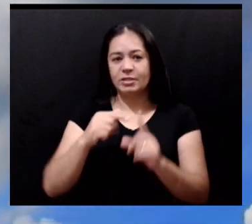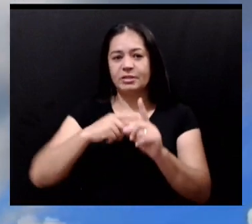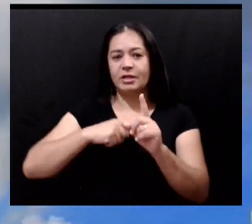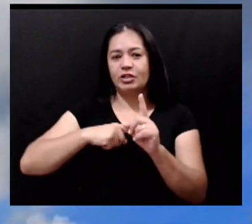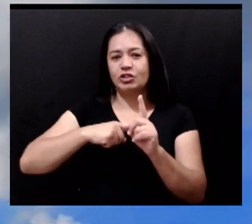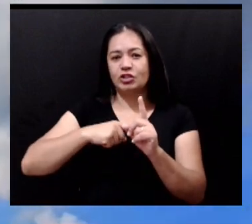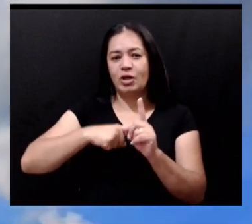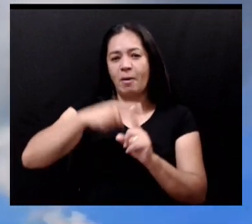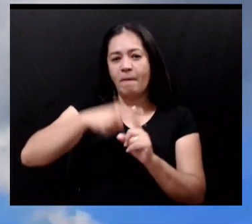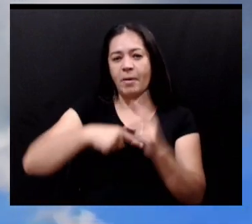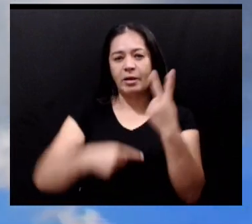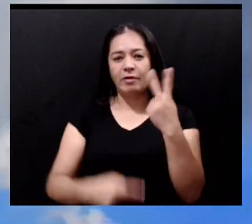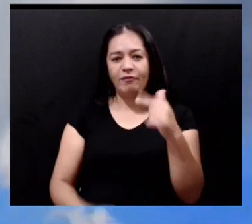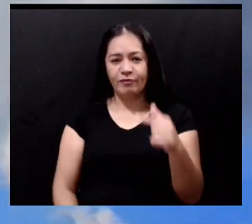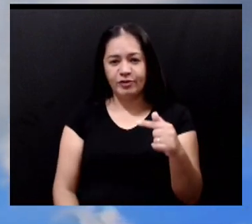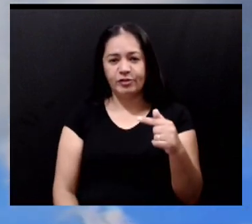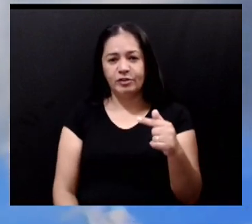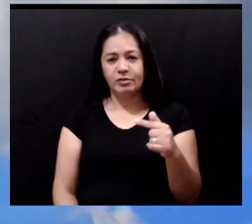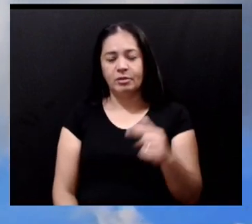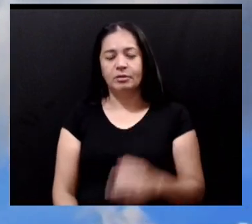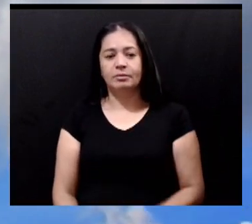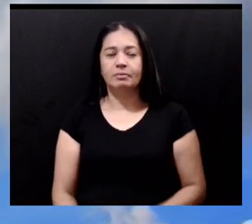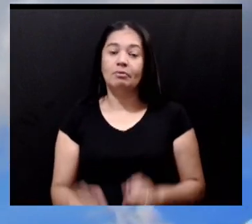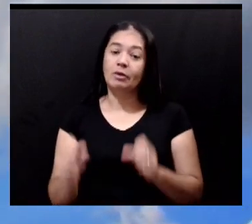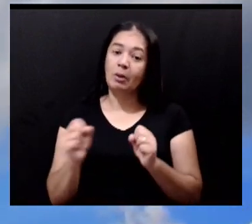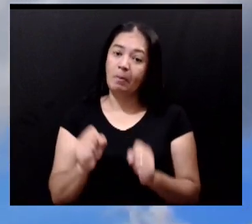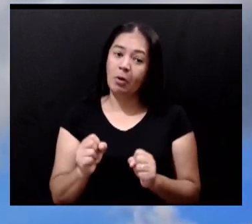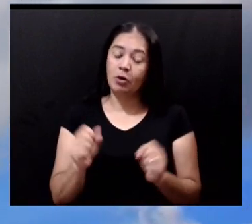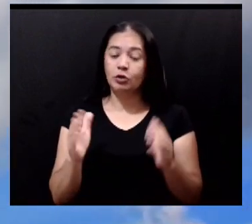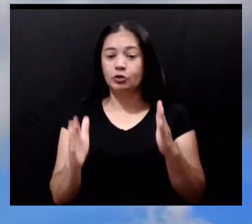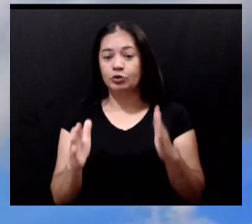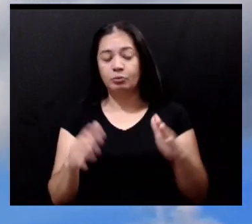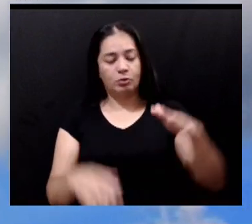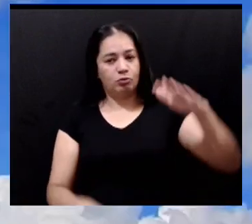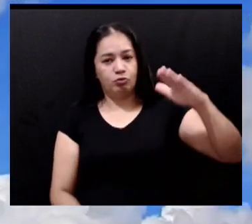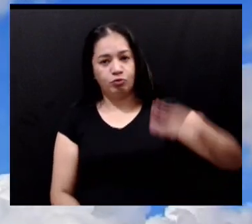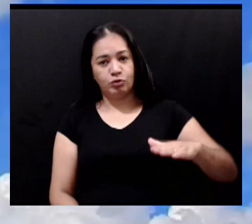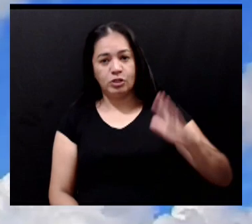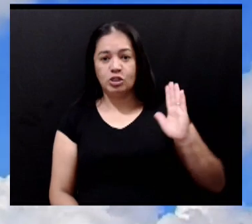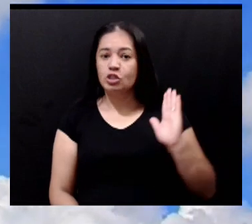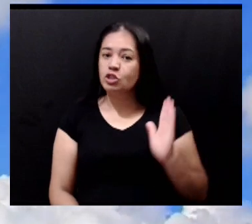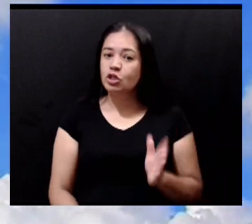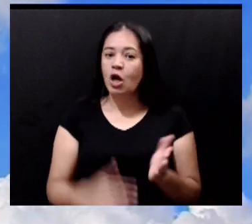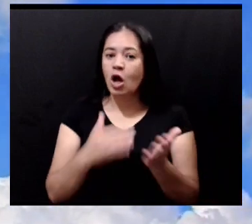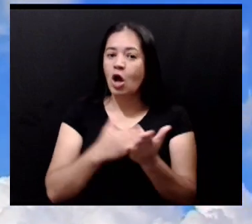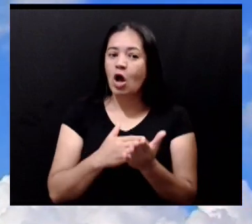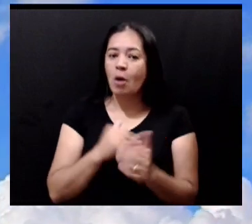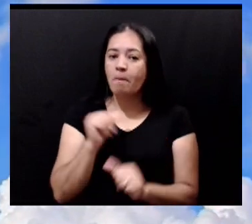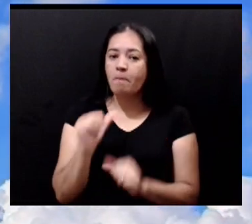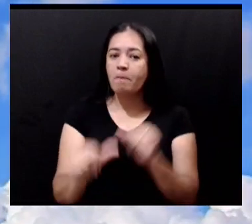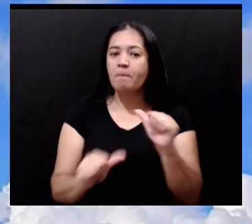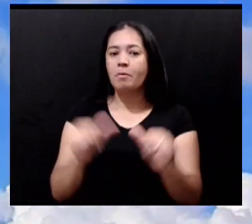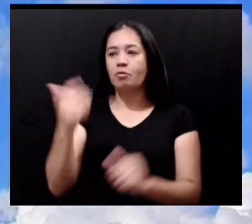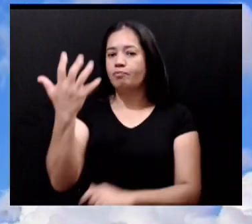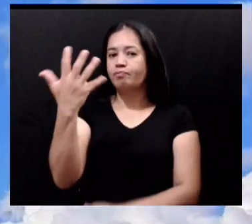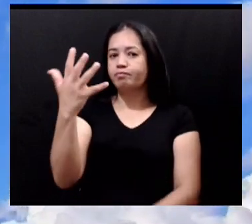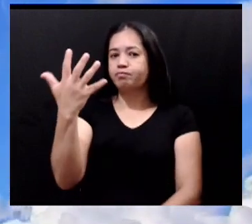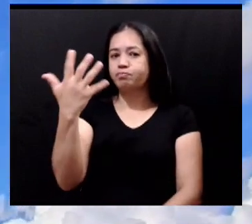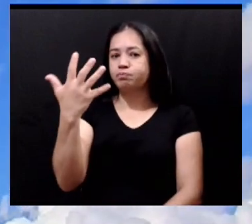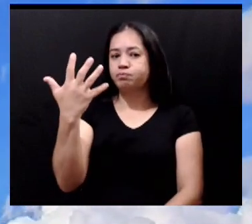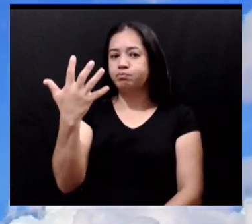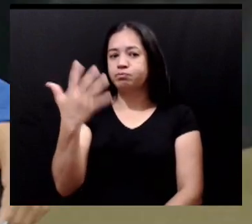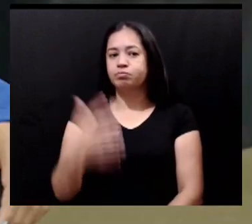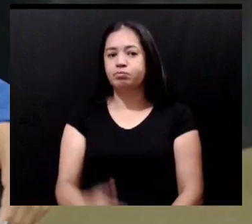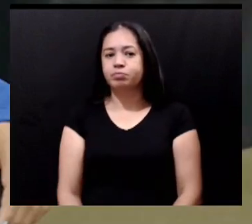ser aí que no período da tarde já tenhamos a mudança de tempo. Vamos